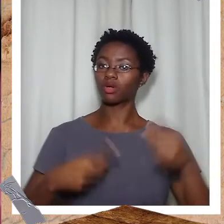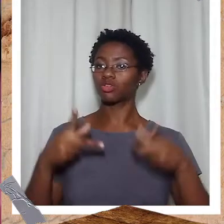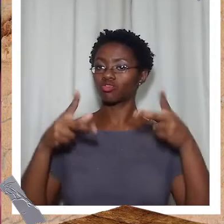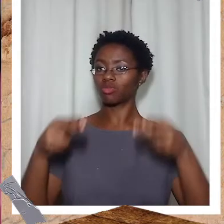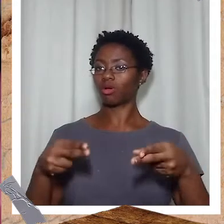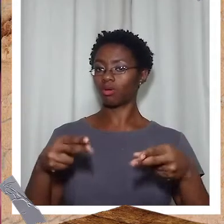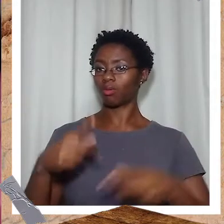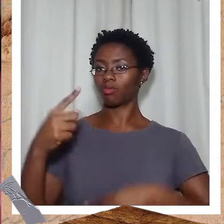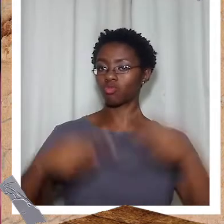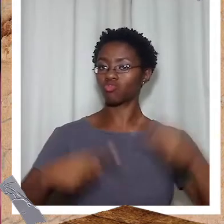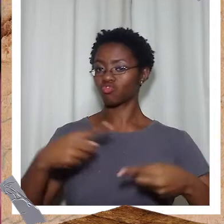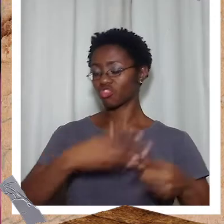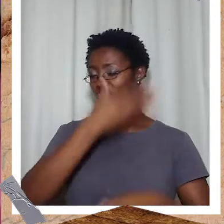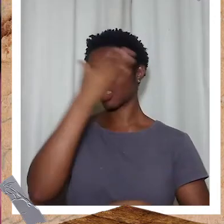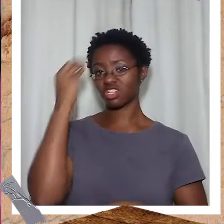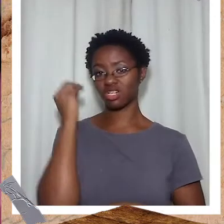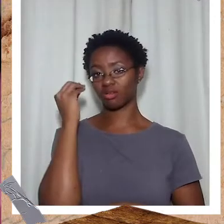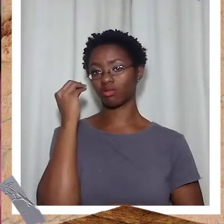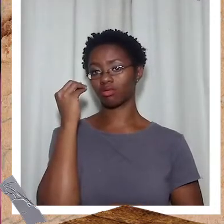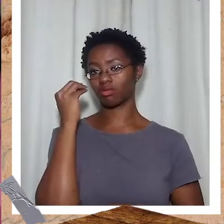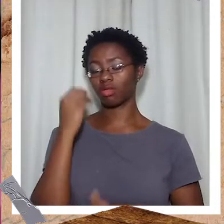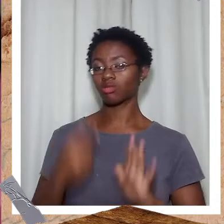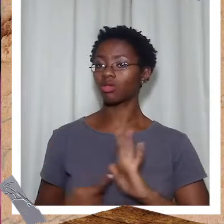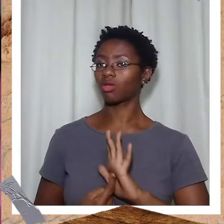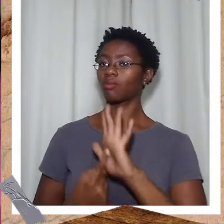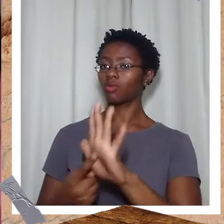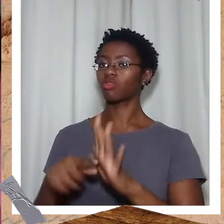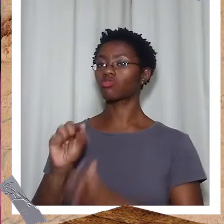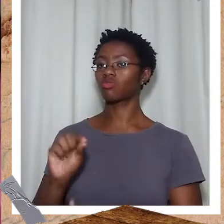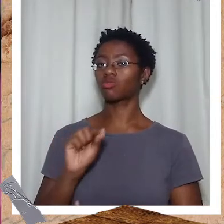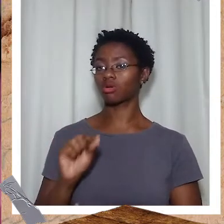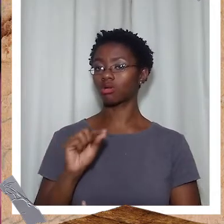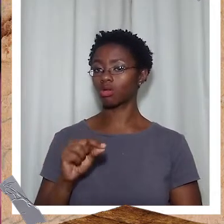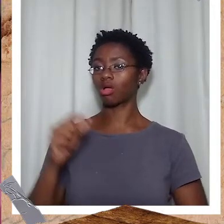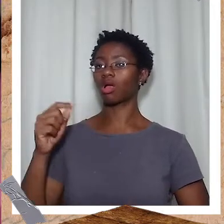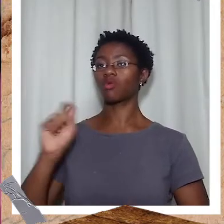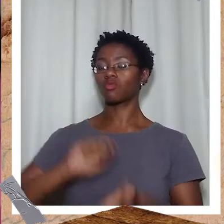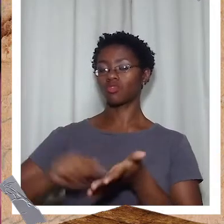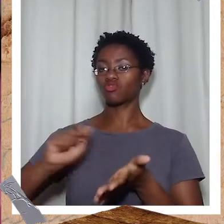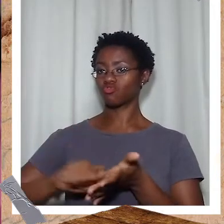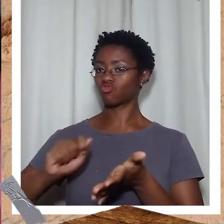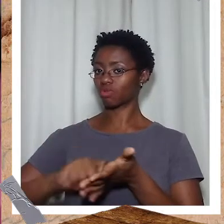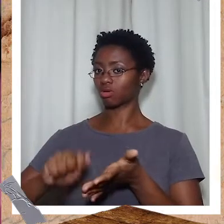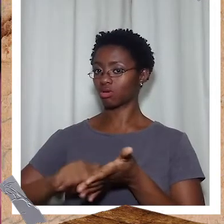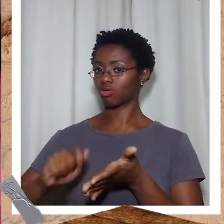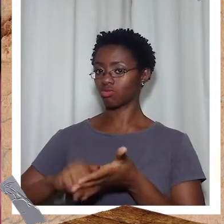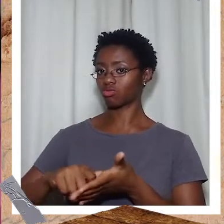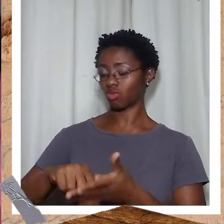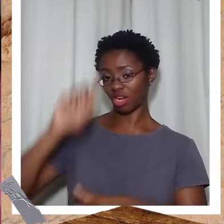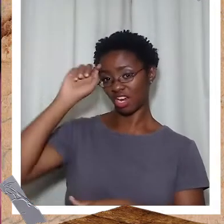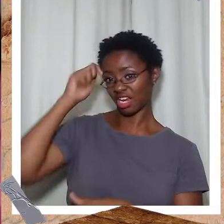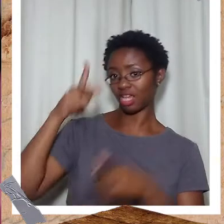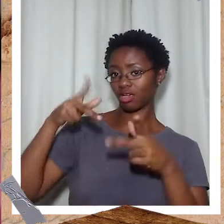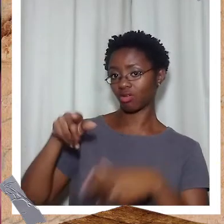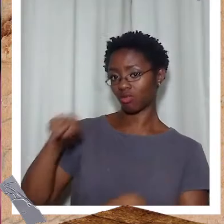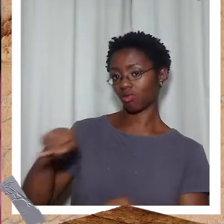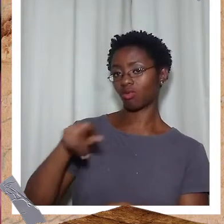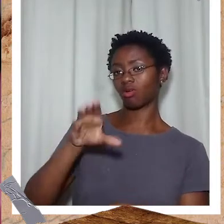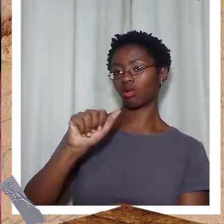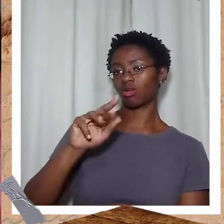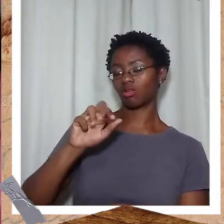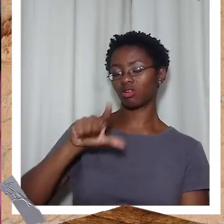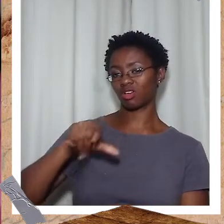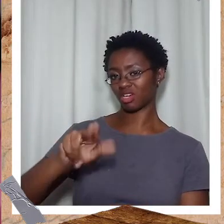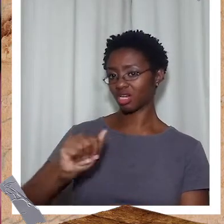fato é muito sintomático que uma escritora negra do porte de Carolina tenha sua produção dispersa, porque nós sabemos que tem sido uma recorrente nesse país